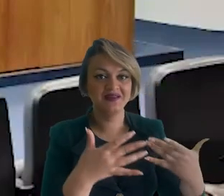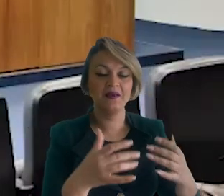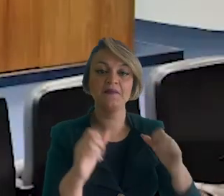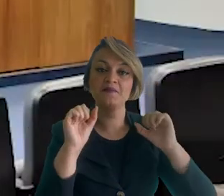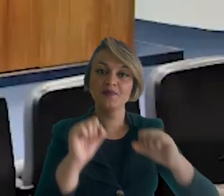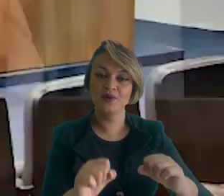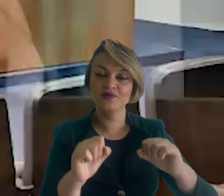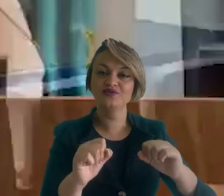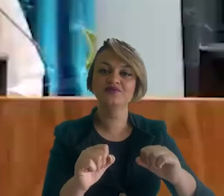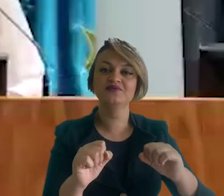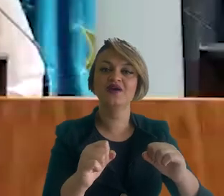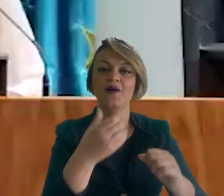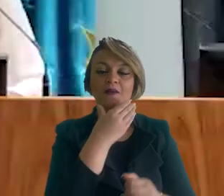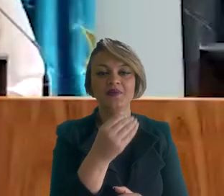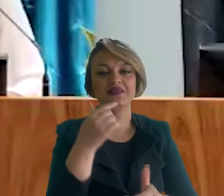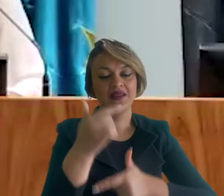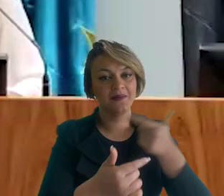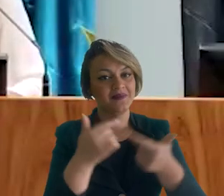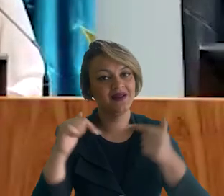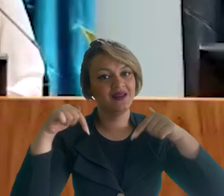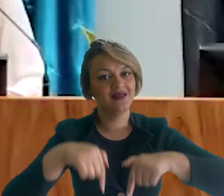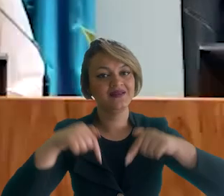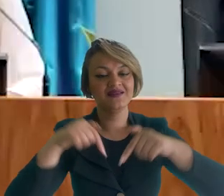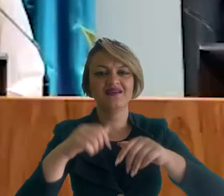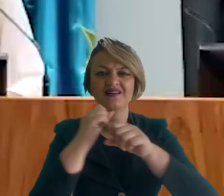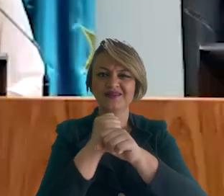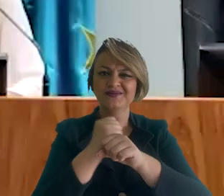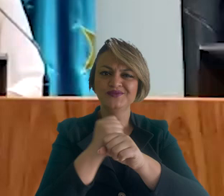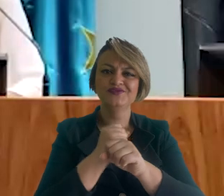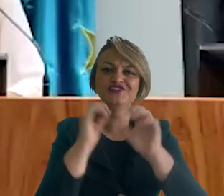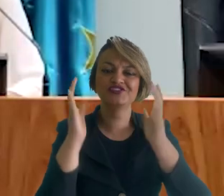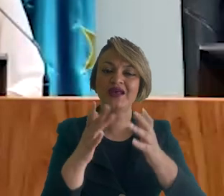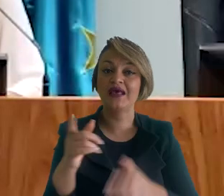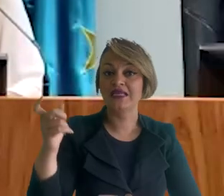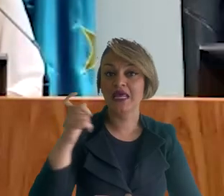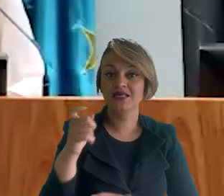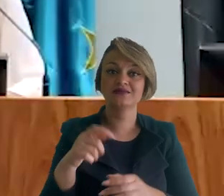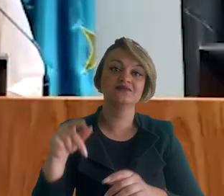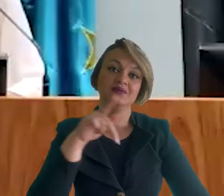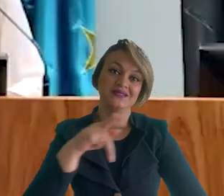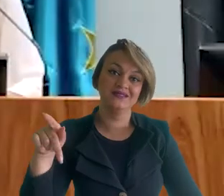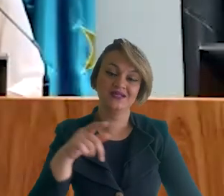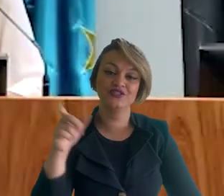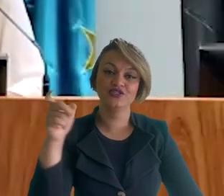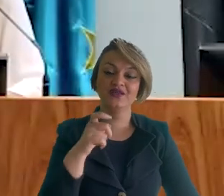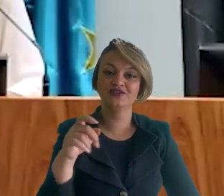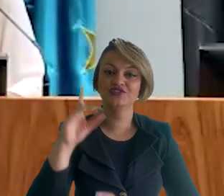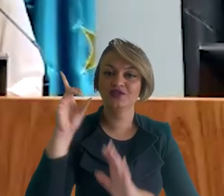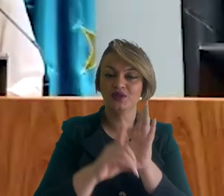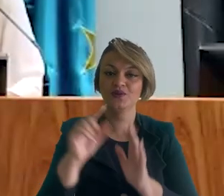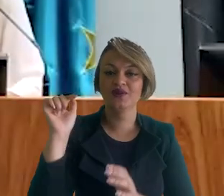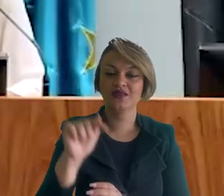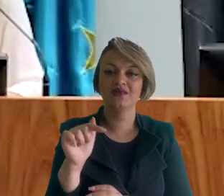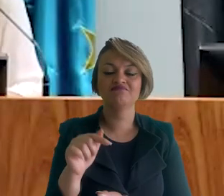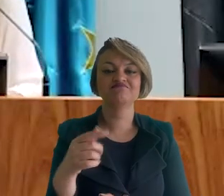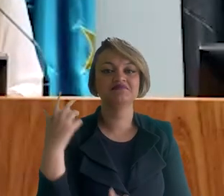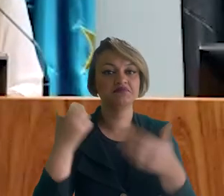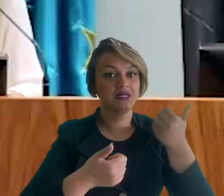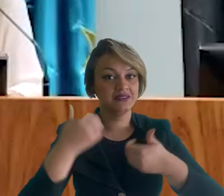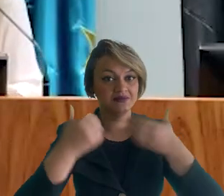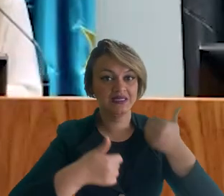Desembargador aqui desta casa há tantos anos nosso ex-presidente nosso ex diretor da Escola para